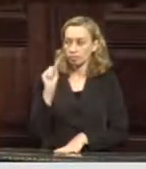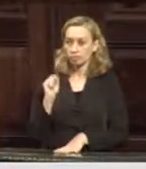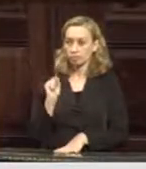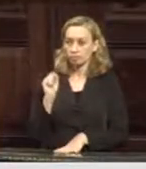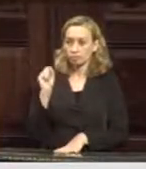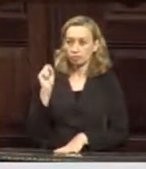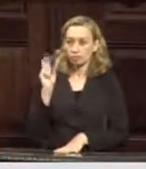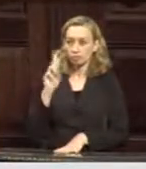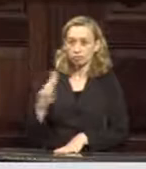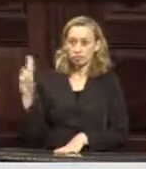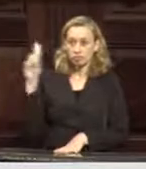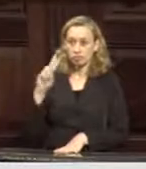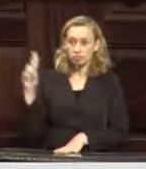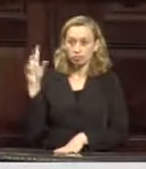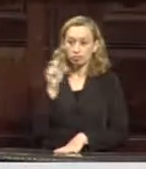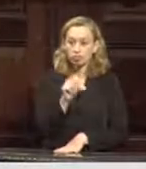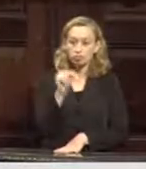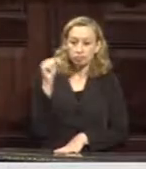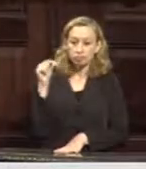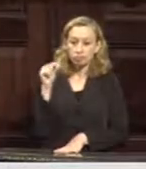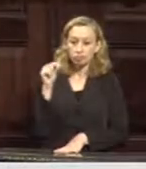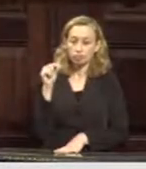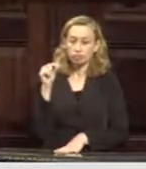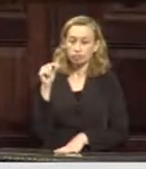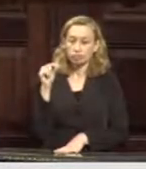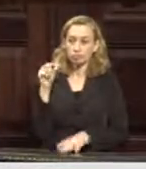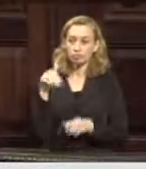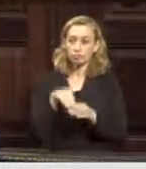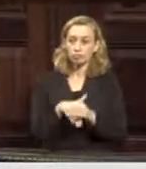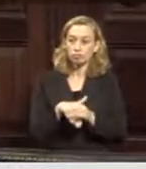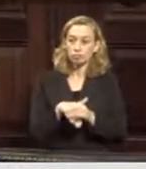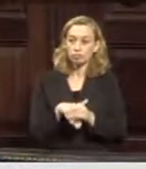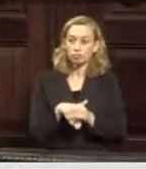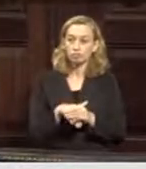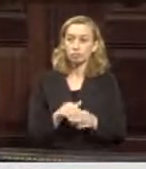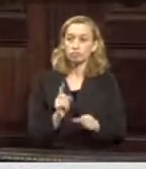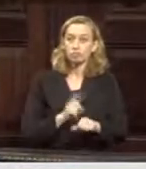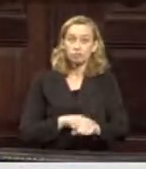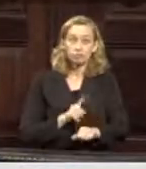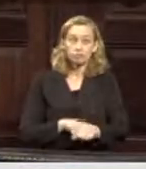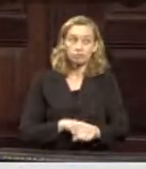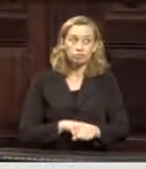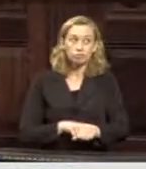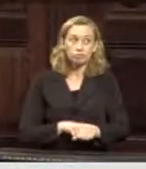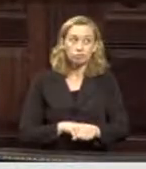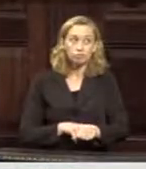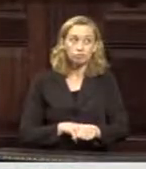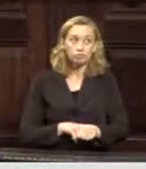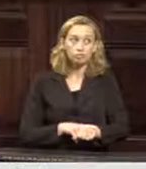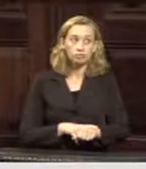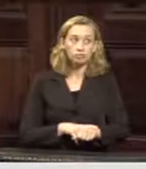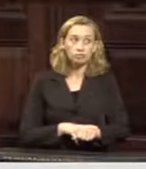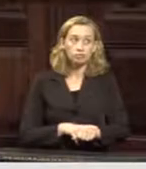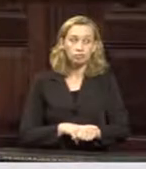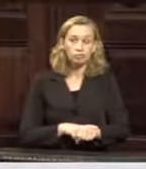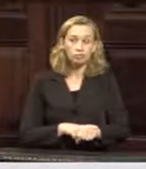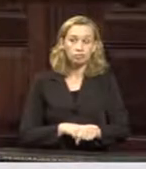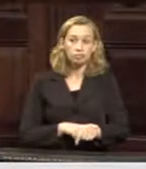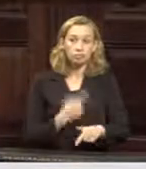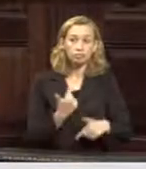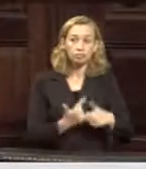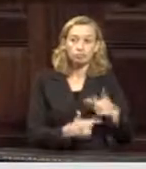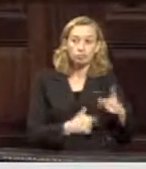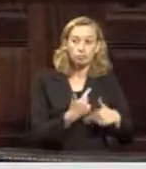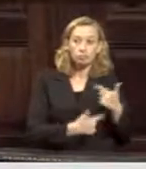eleitos e escolhidos pelo voto da comunidade universitária nos momentos em que alunos, professores e servidores técnicos